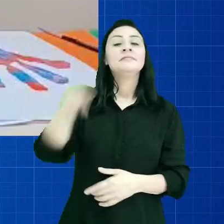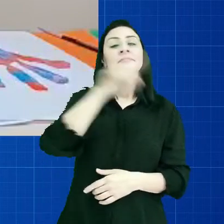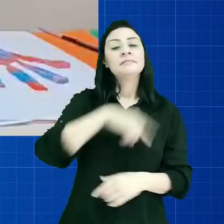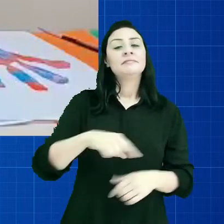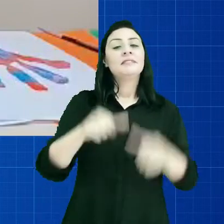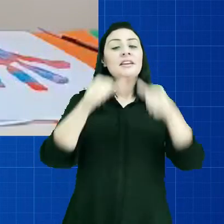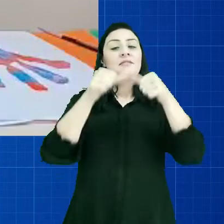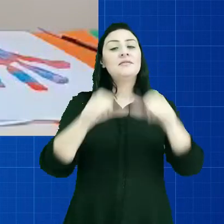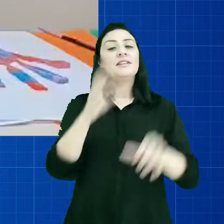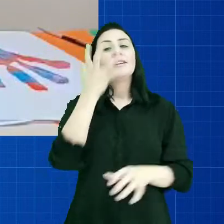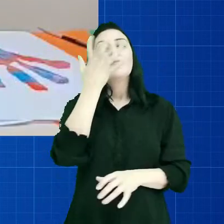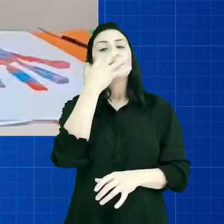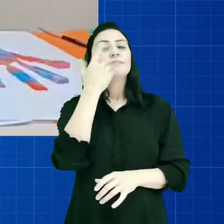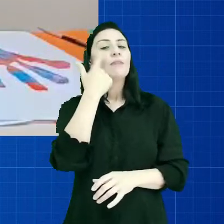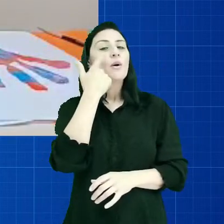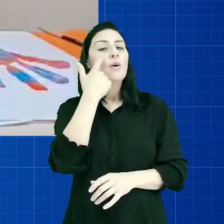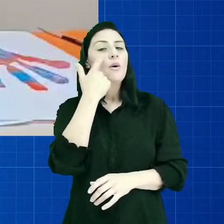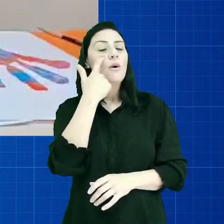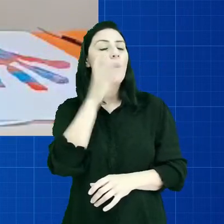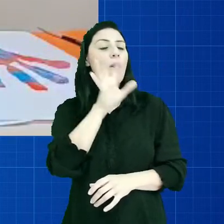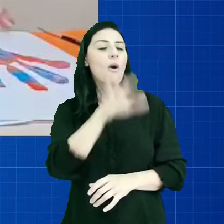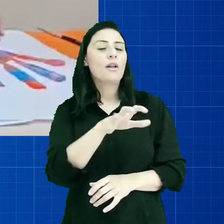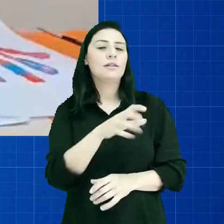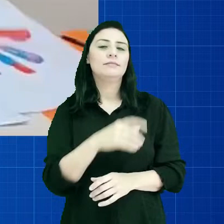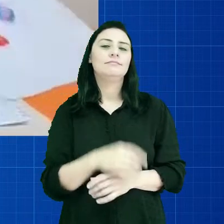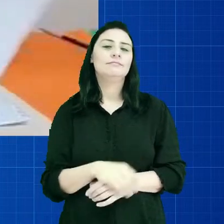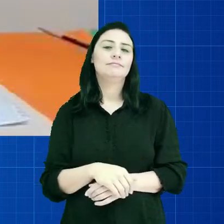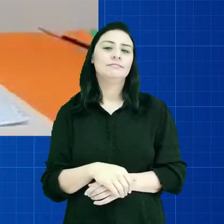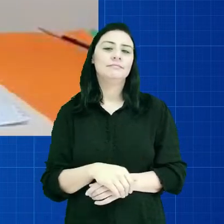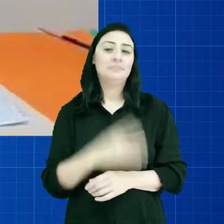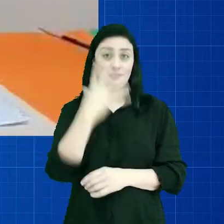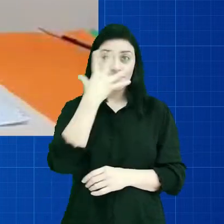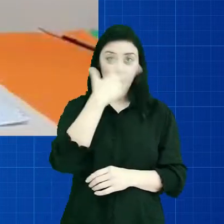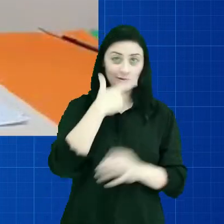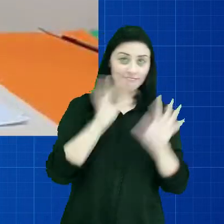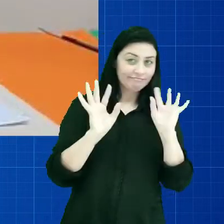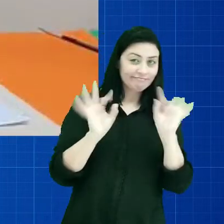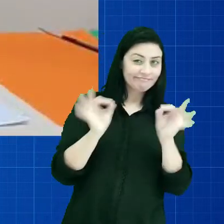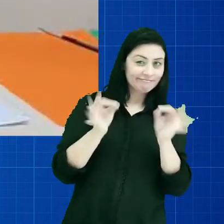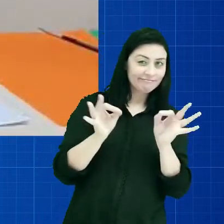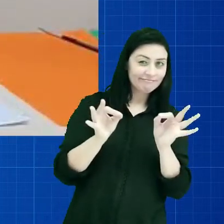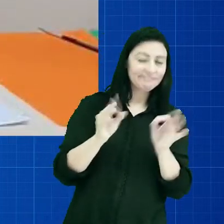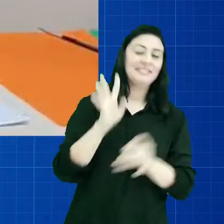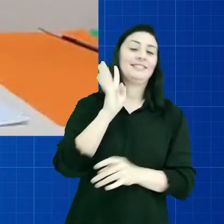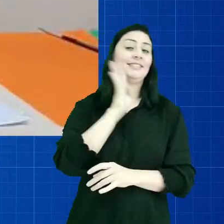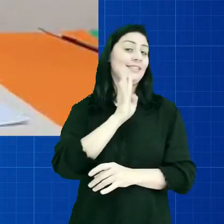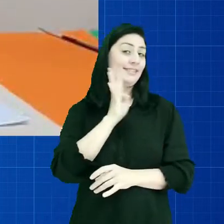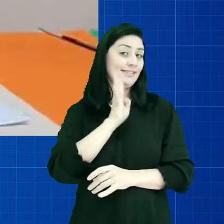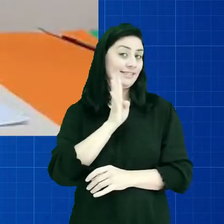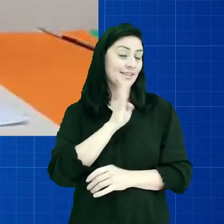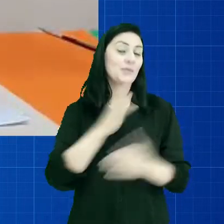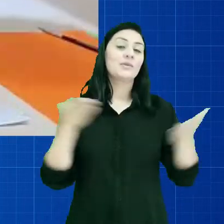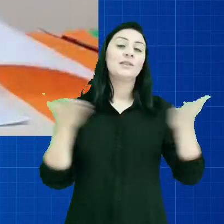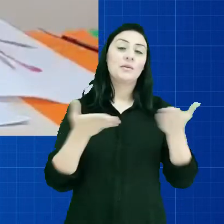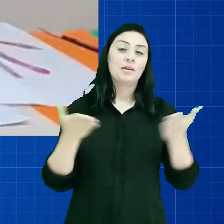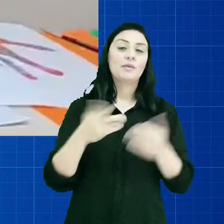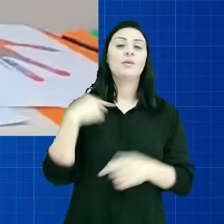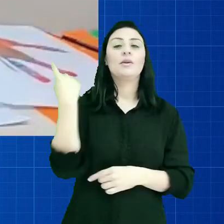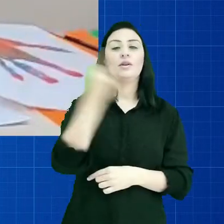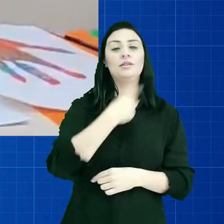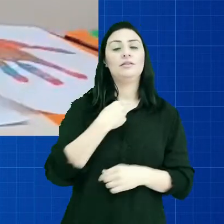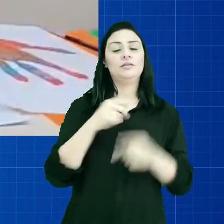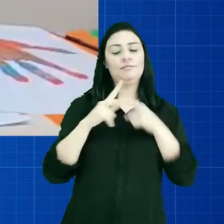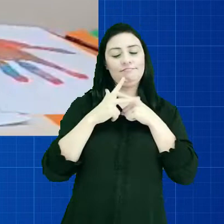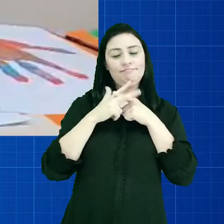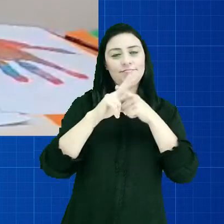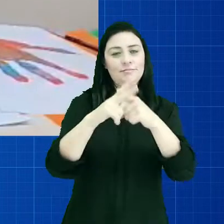Elas ficarão assim, ó, crianças. Ó, ficaram assim, ó. Que bonito, né? Legal que ficou. Agora nós vamos